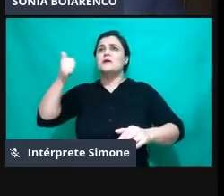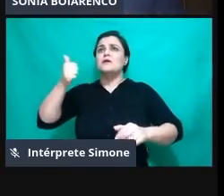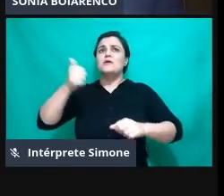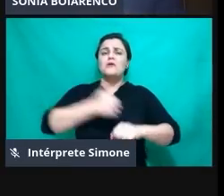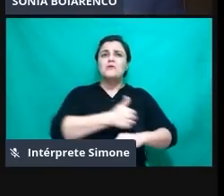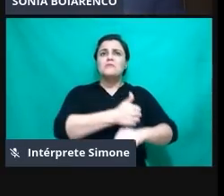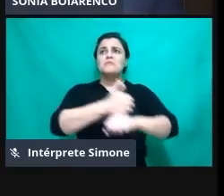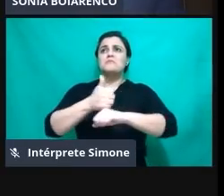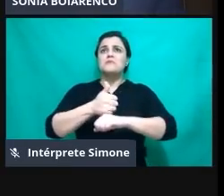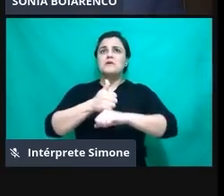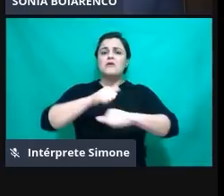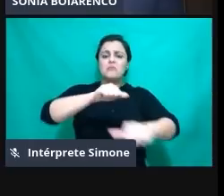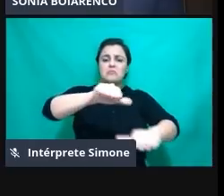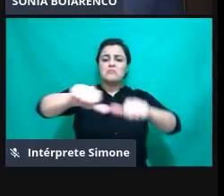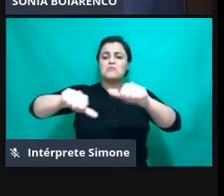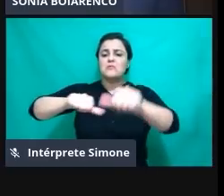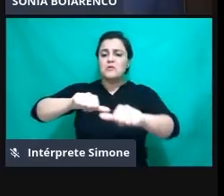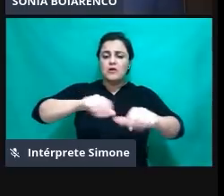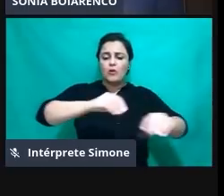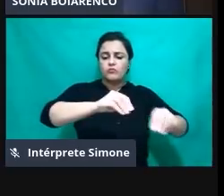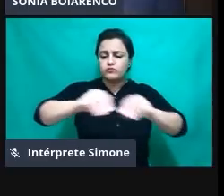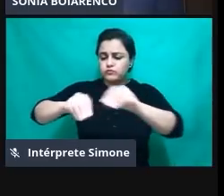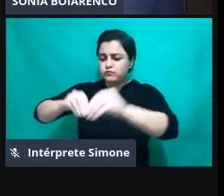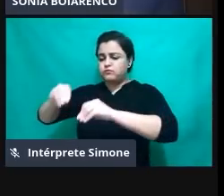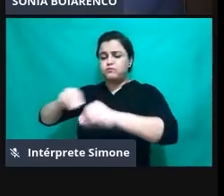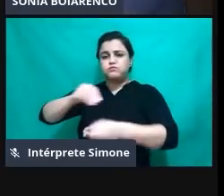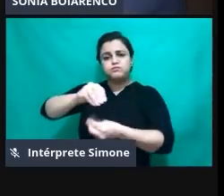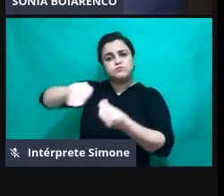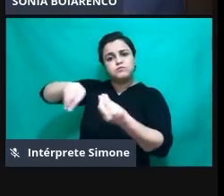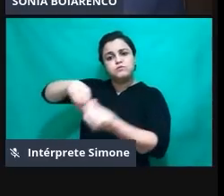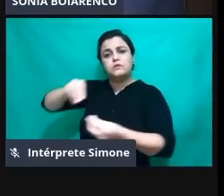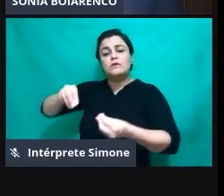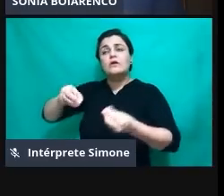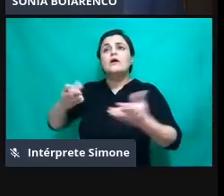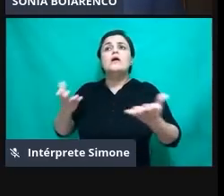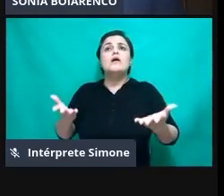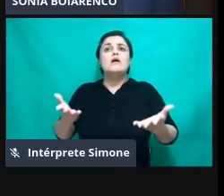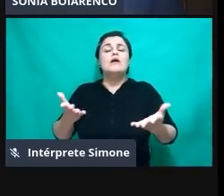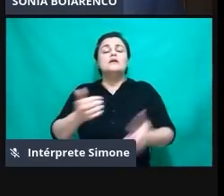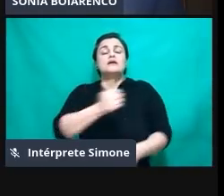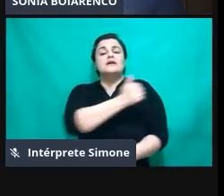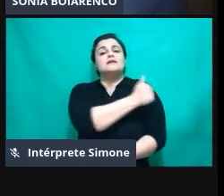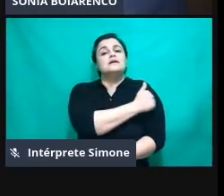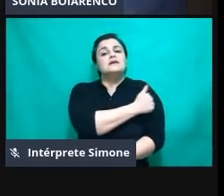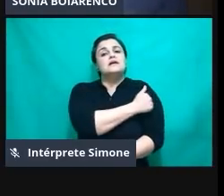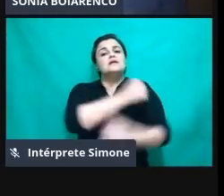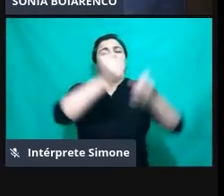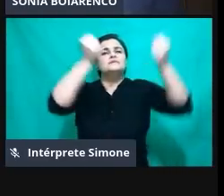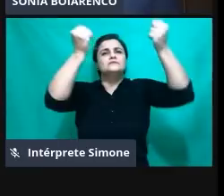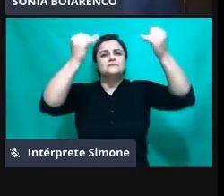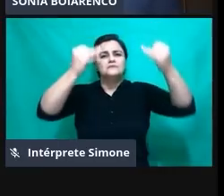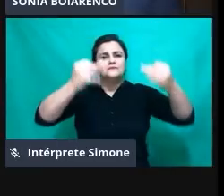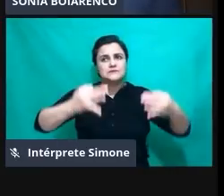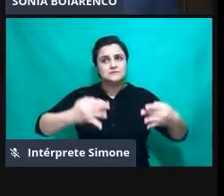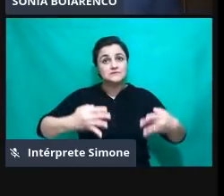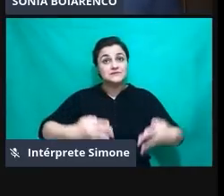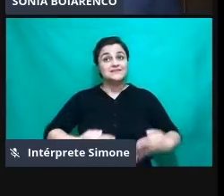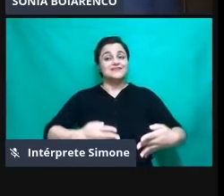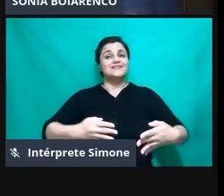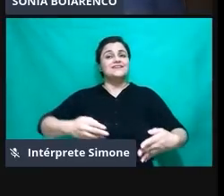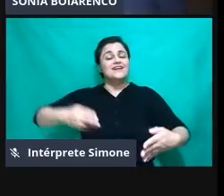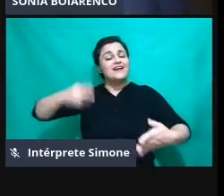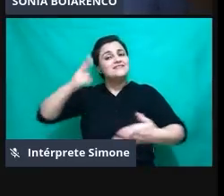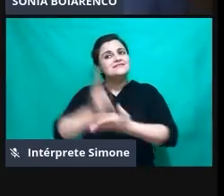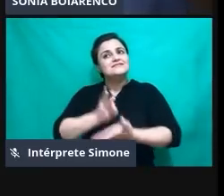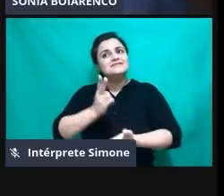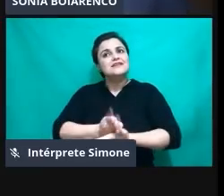para esse momento, né? Então, eu tenho que dialogar sempre o passado com o presente. Eu não